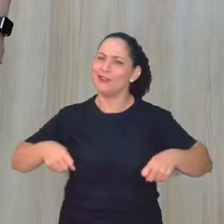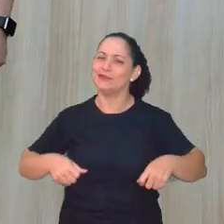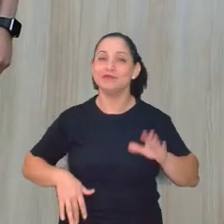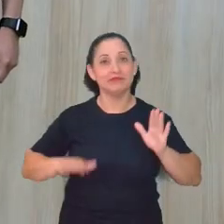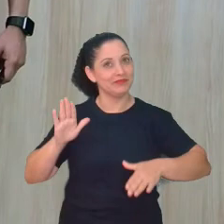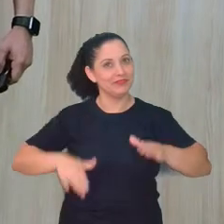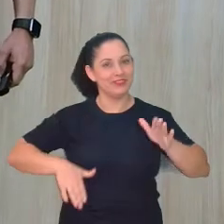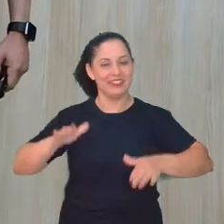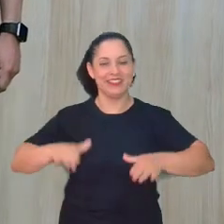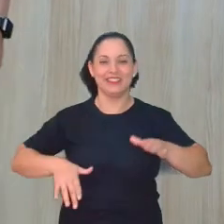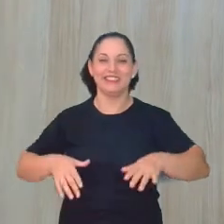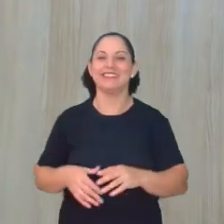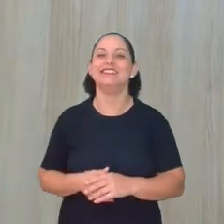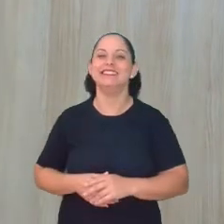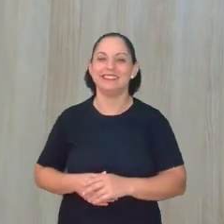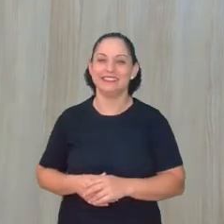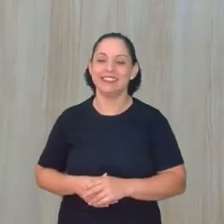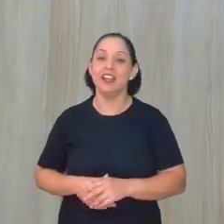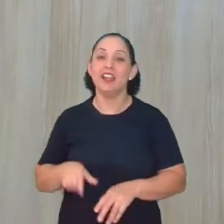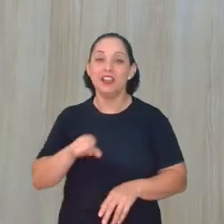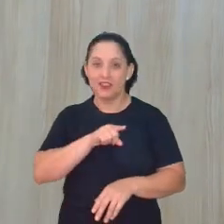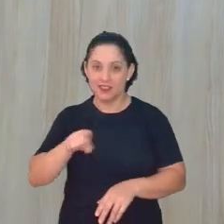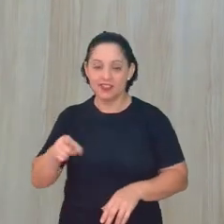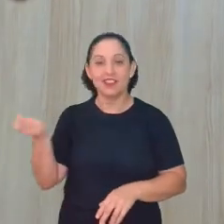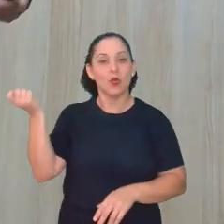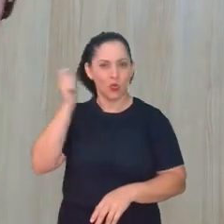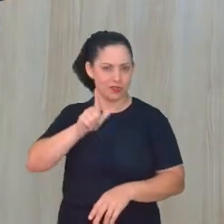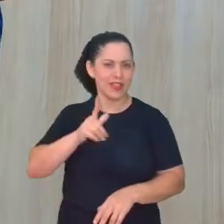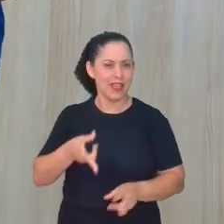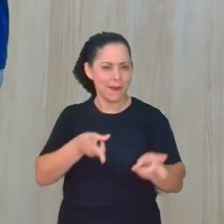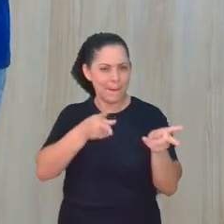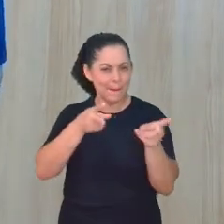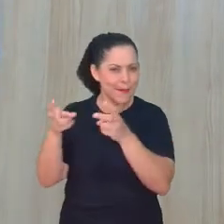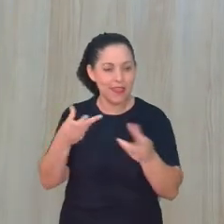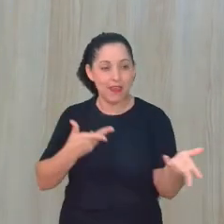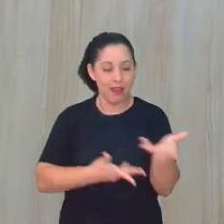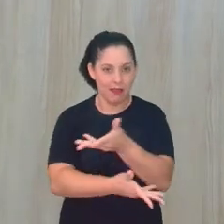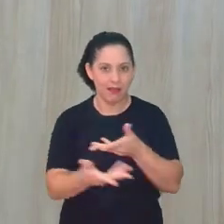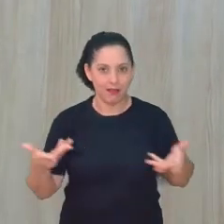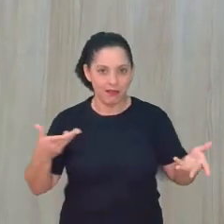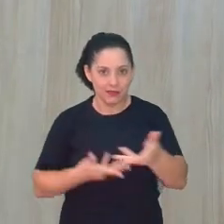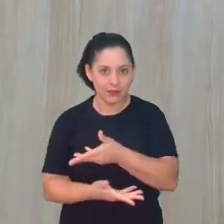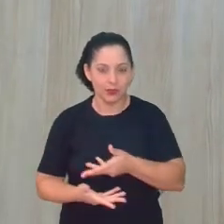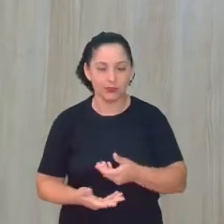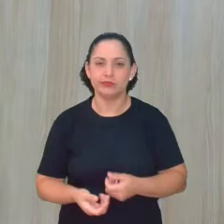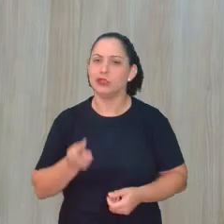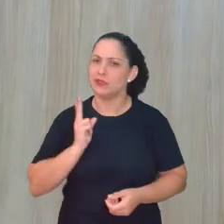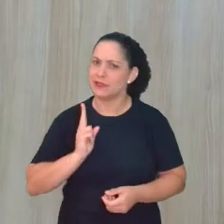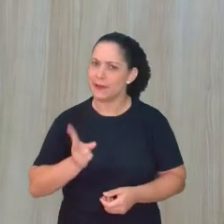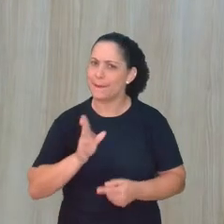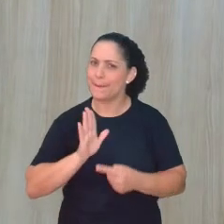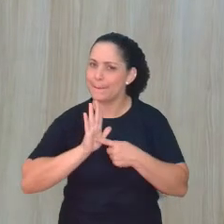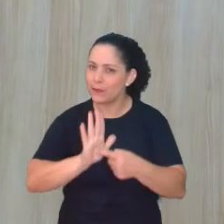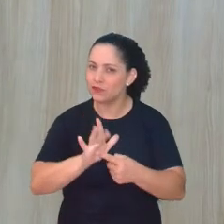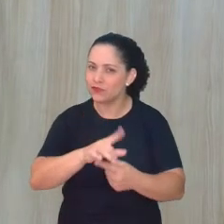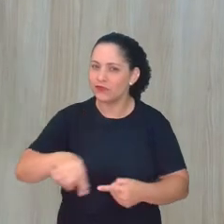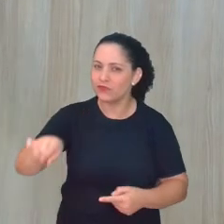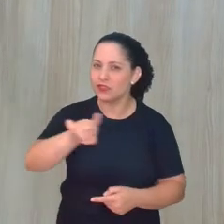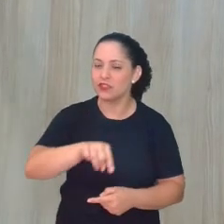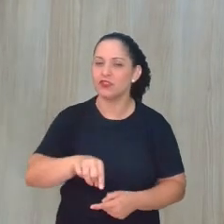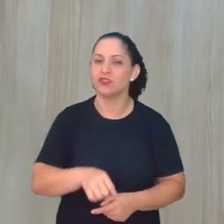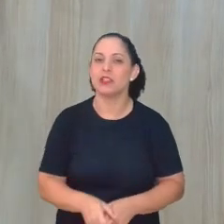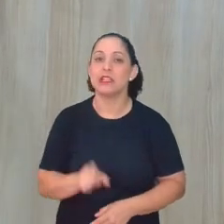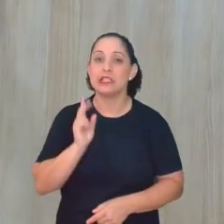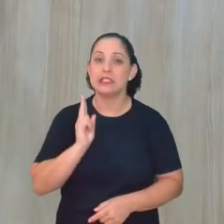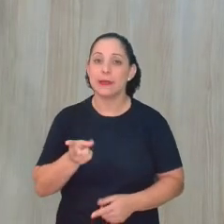Deve ser. Então, você consegue enxergar essa relação e é o que eu sempre digo, sempre traga a questão para o